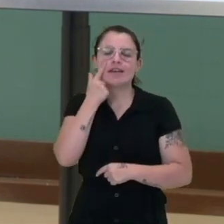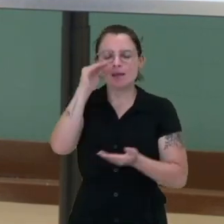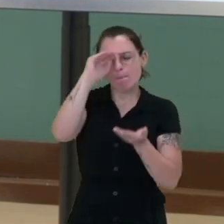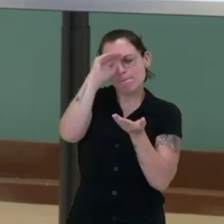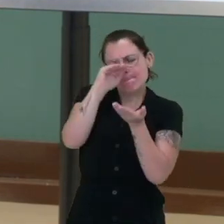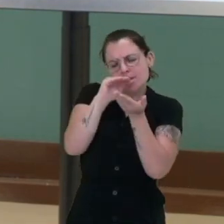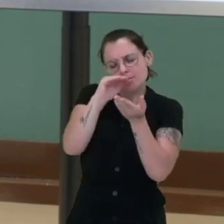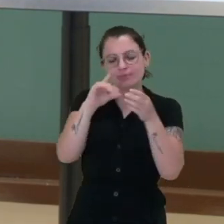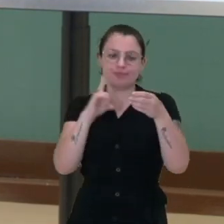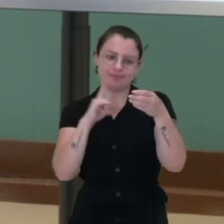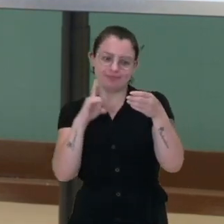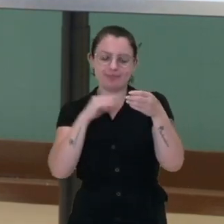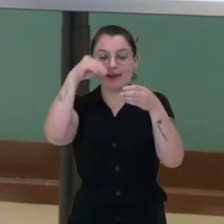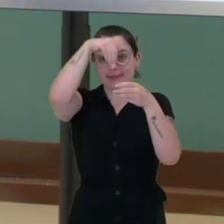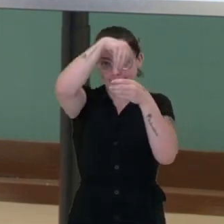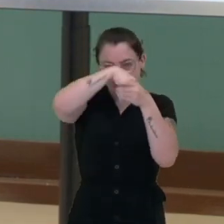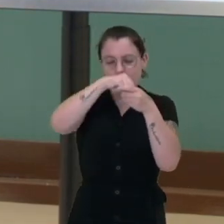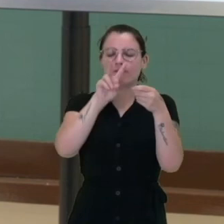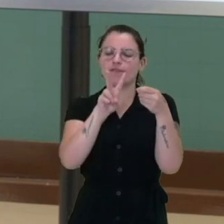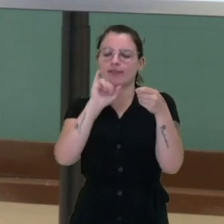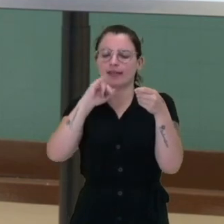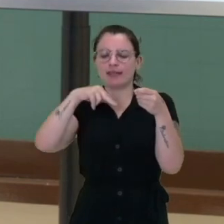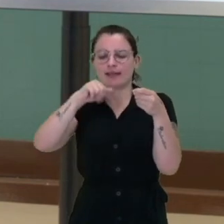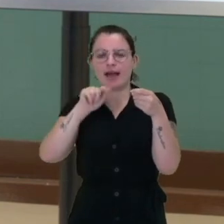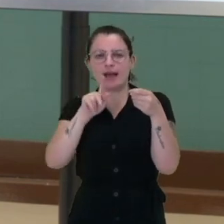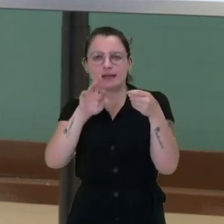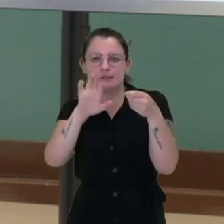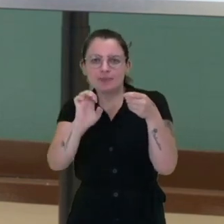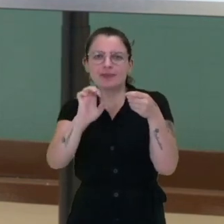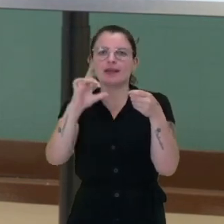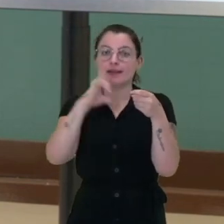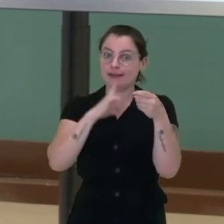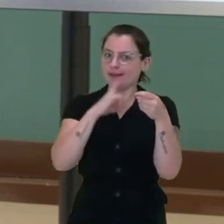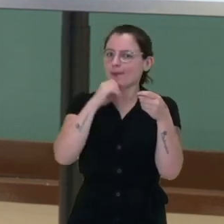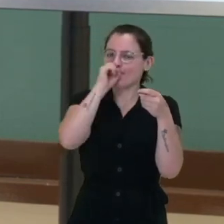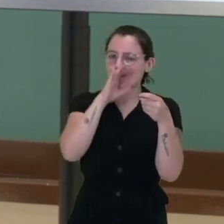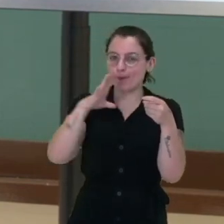pequena. Eu tenho o vinagre, a